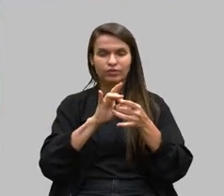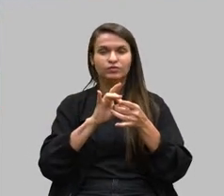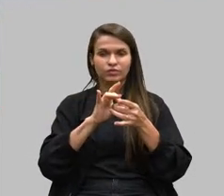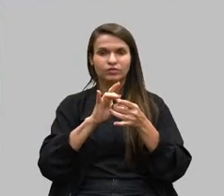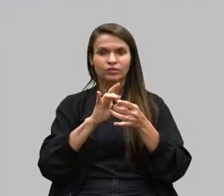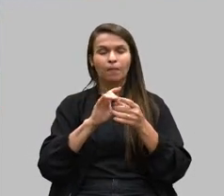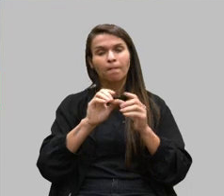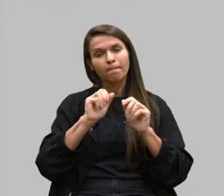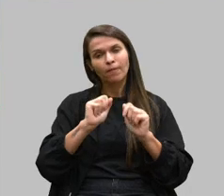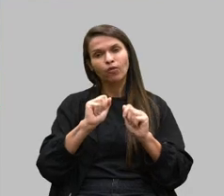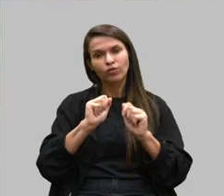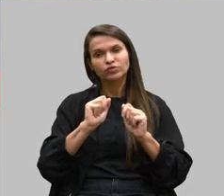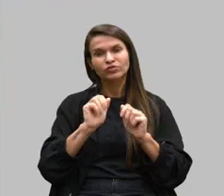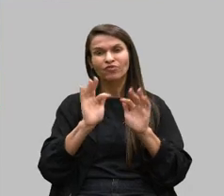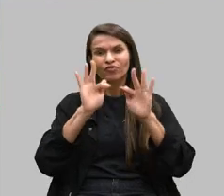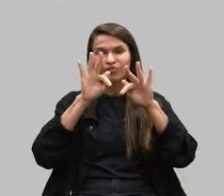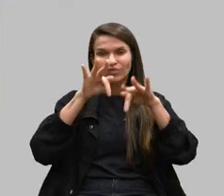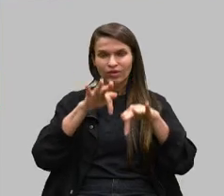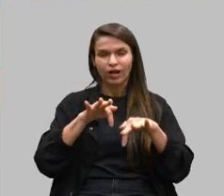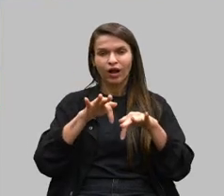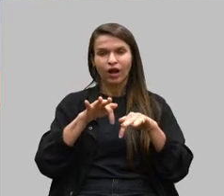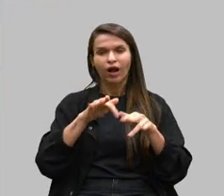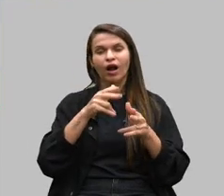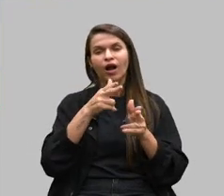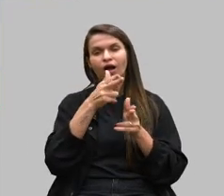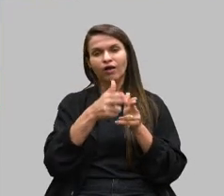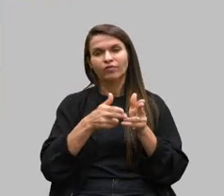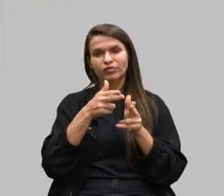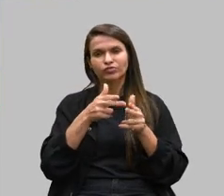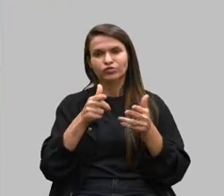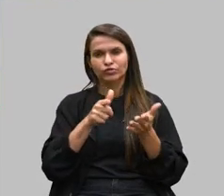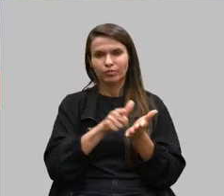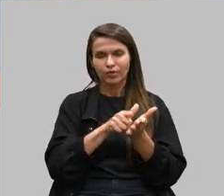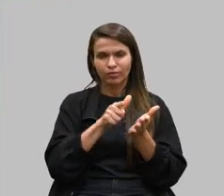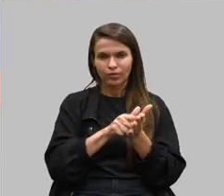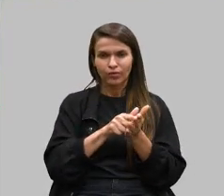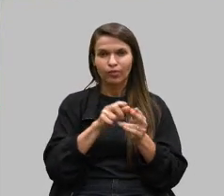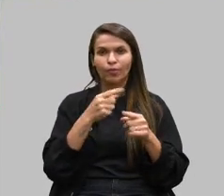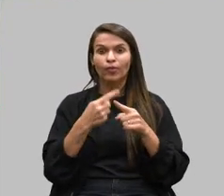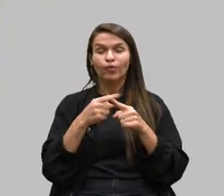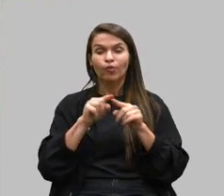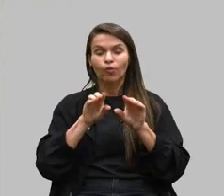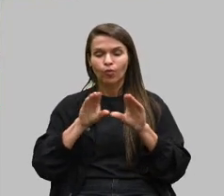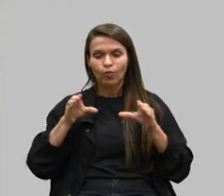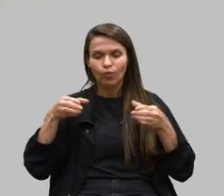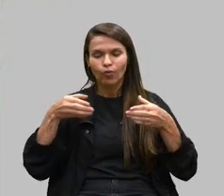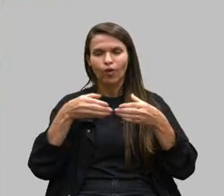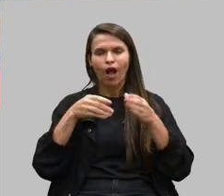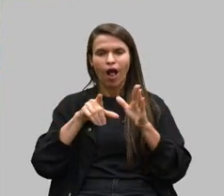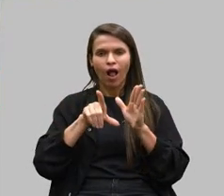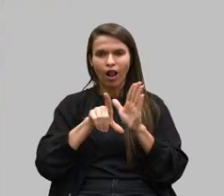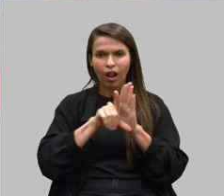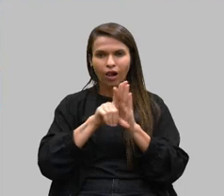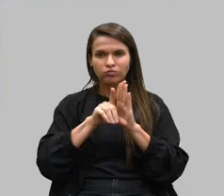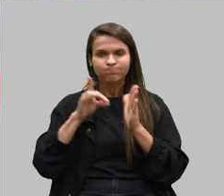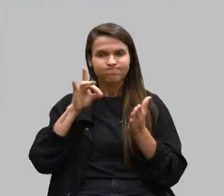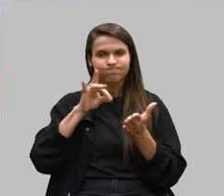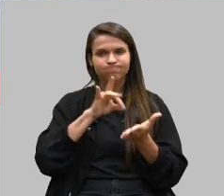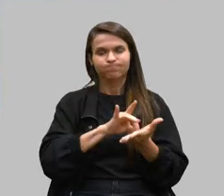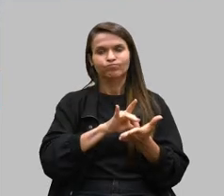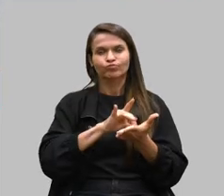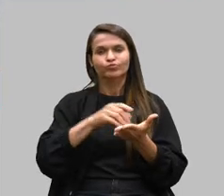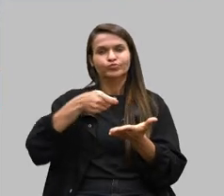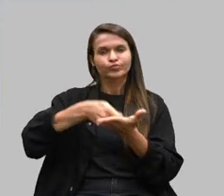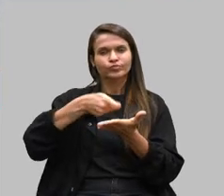acabar com as ferrovias de papel porque o congresso agora a lei passa a valer exigindo que esses